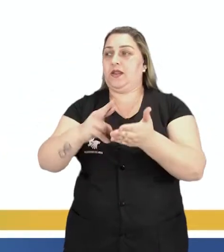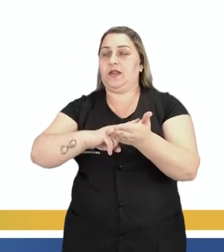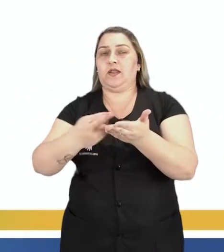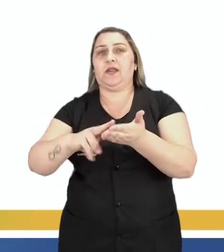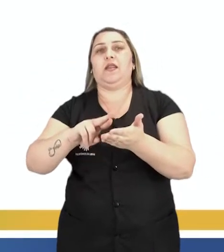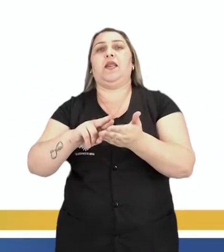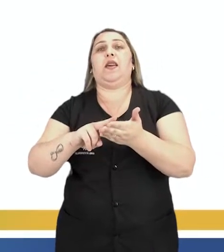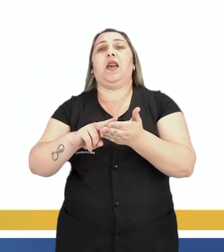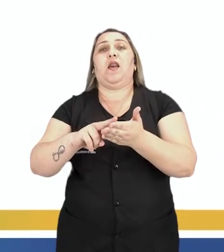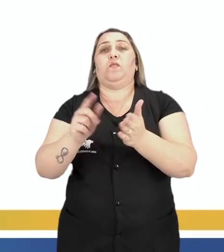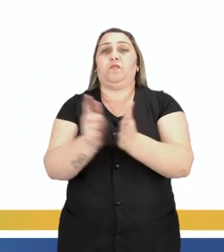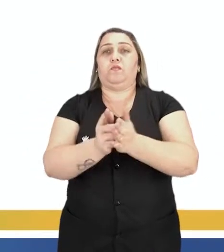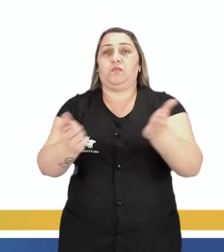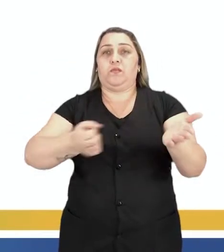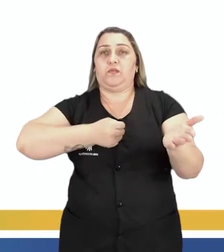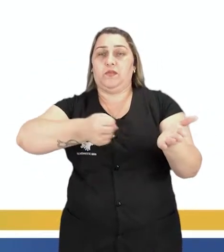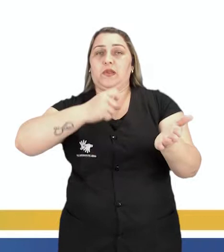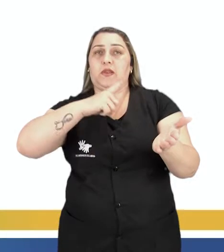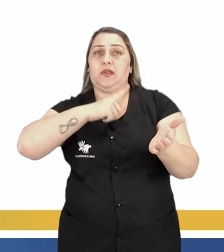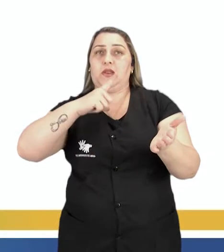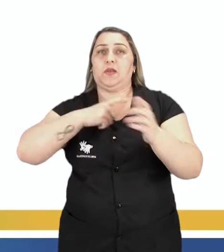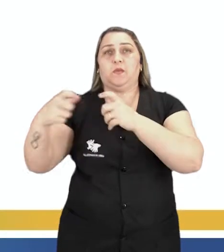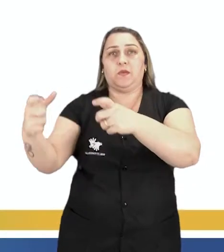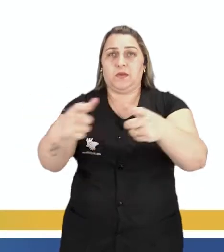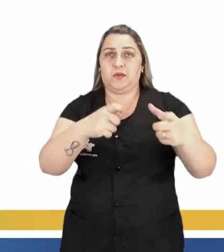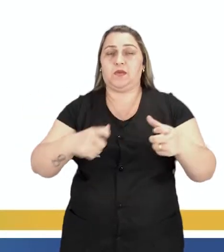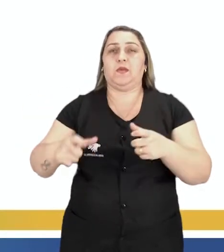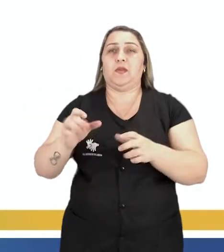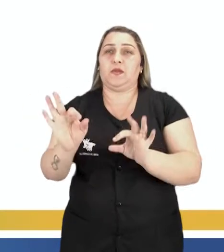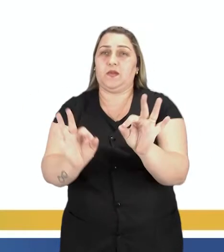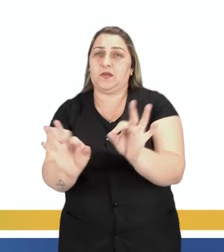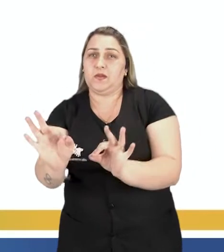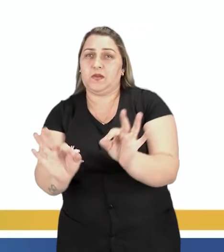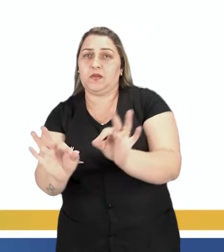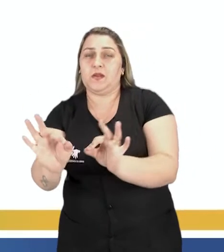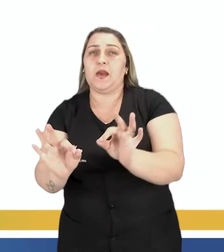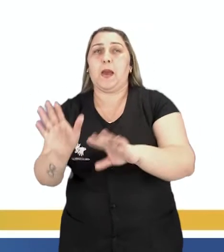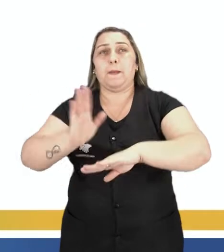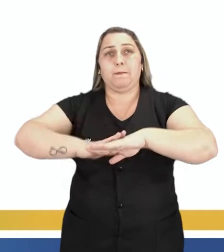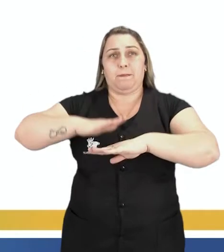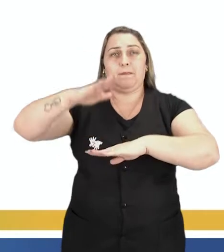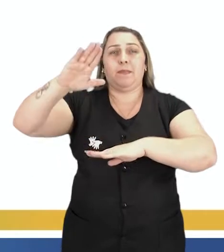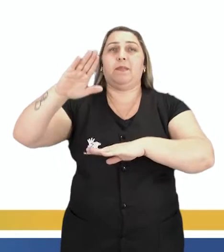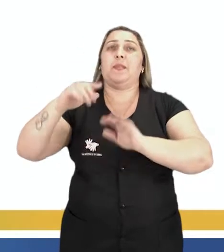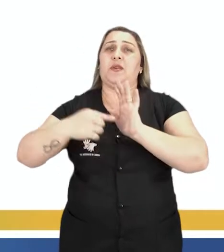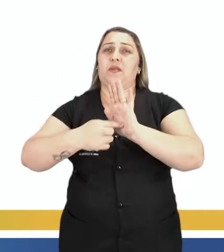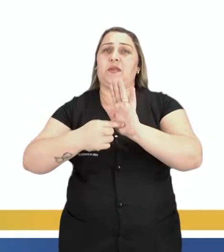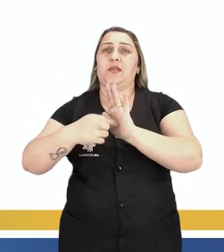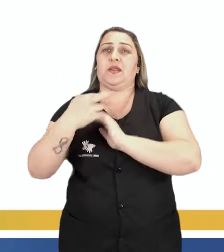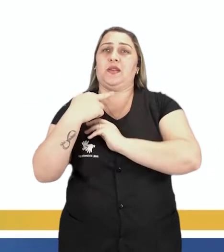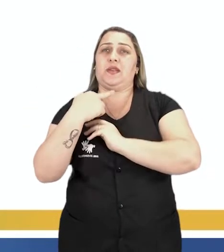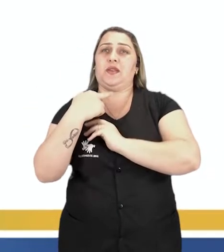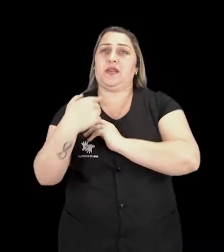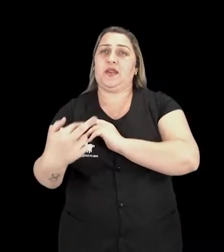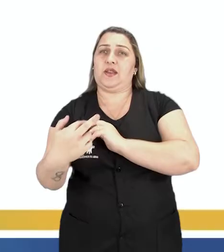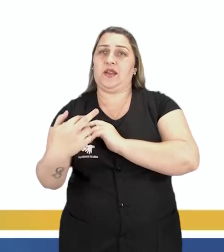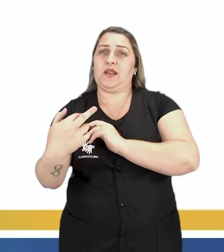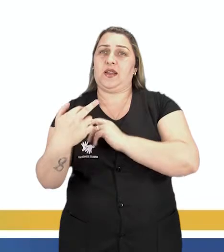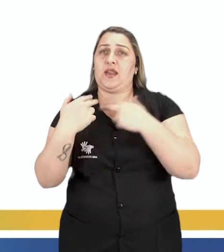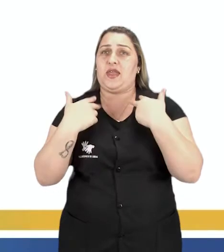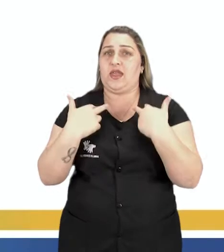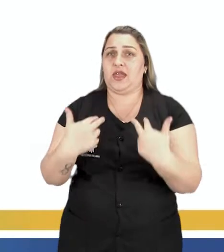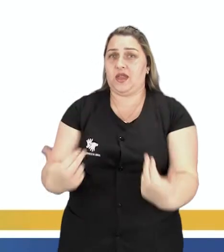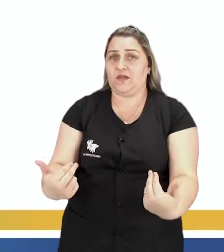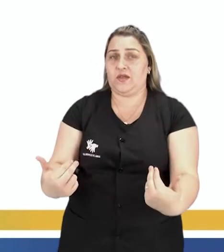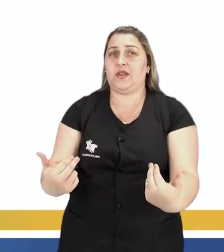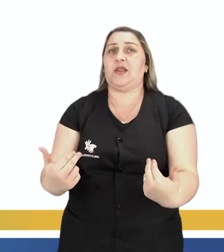e os jornais, eles têm dedicado espaços em suas programações cada vez maiores para apresentar as novidades em setores